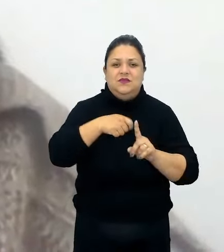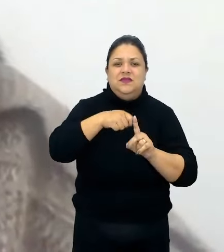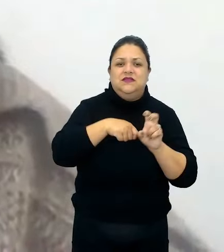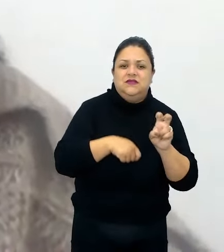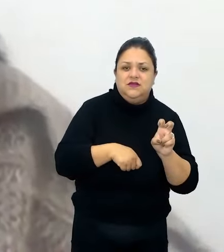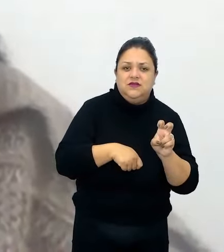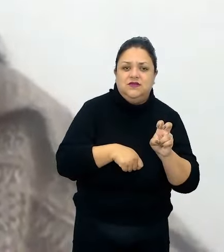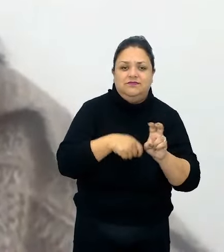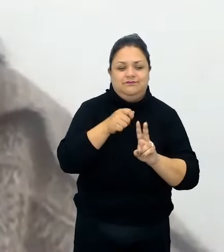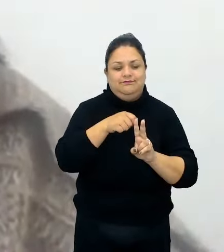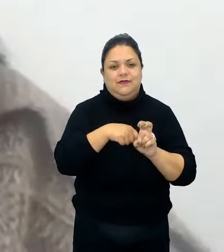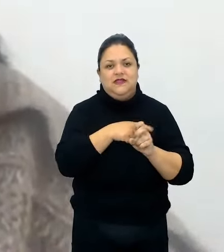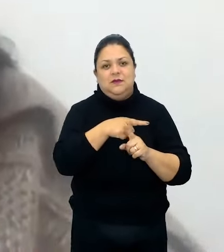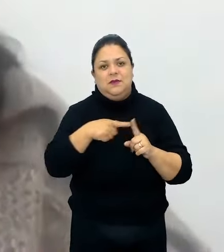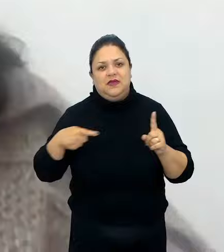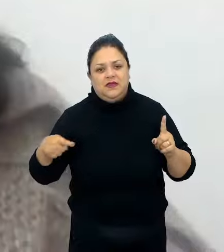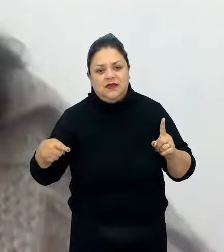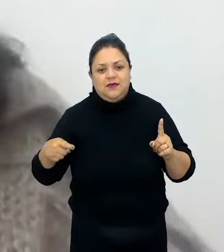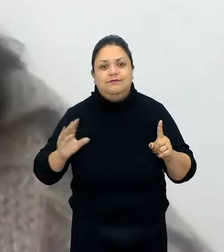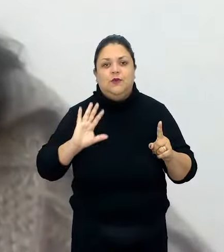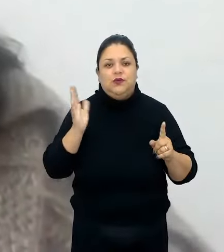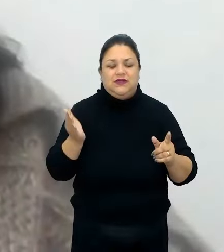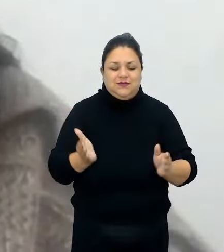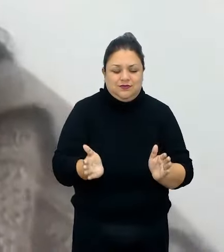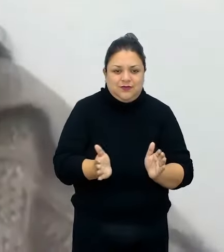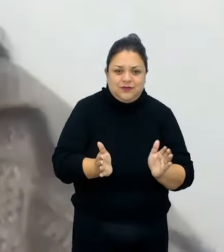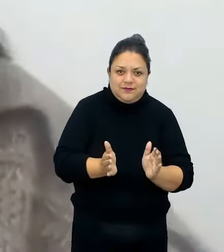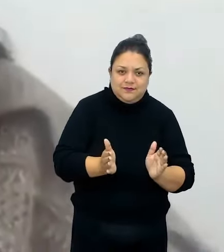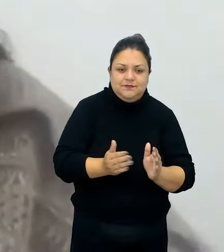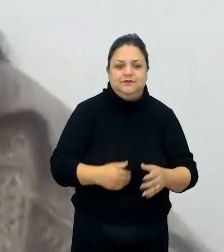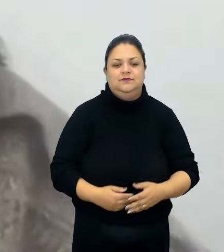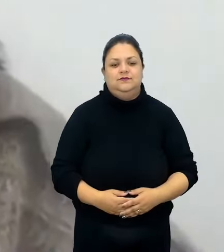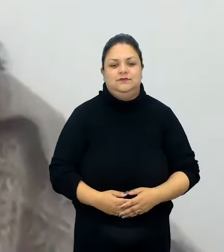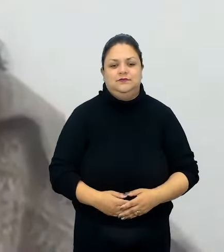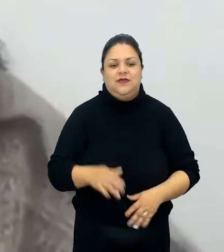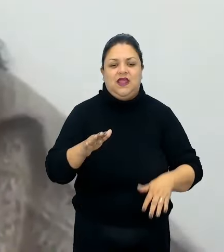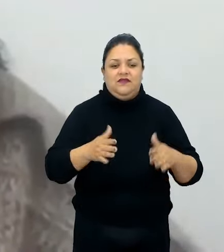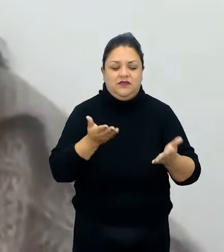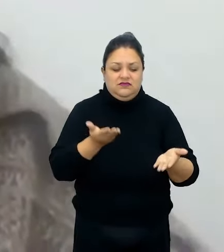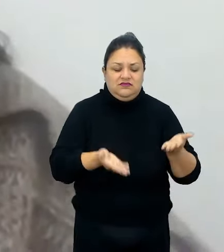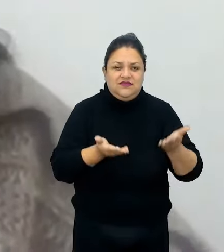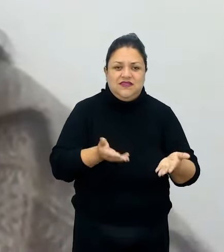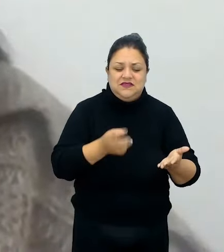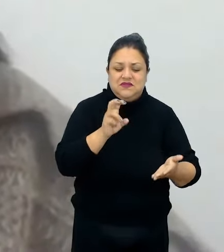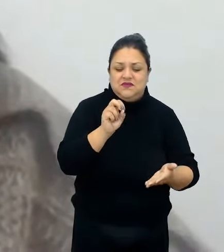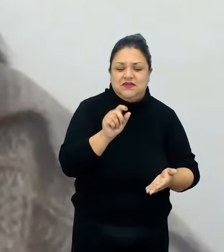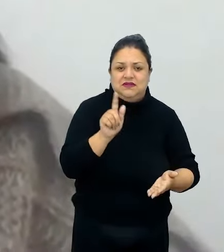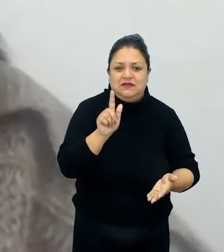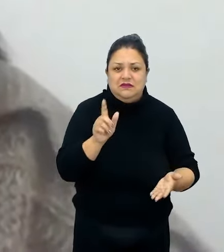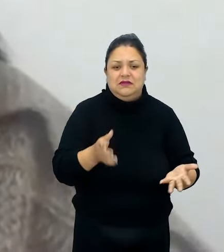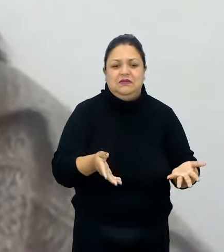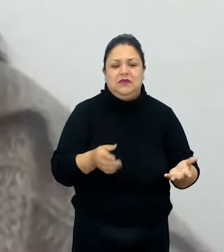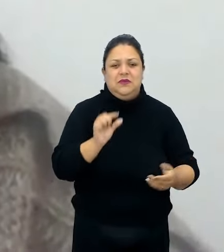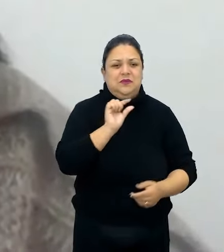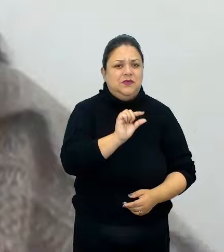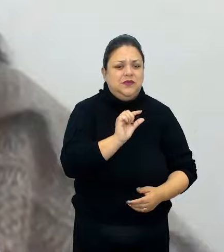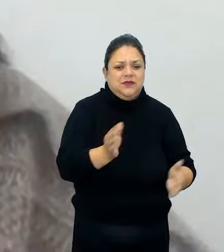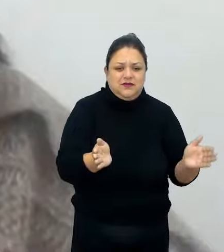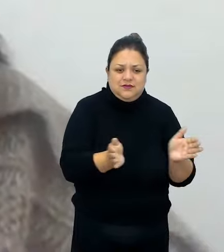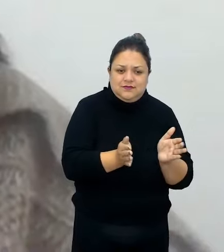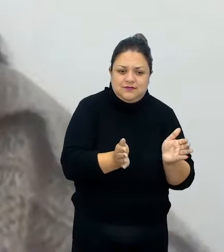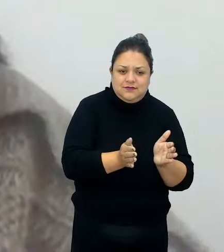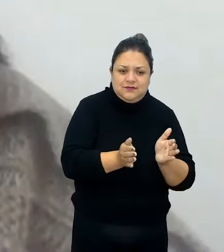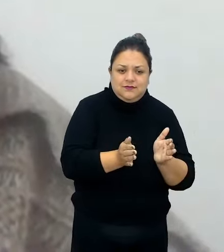5 meses e meio, com 500 gramas, 550 gramas, e são crianças que travam